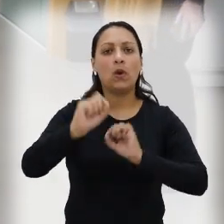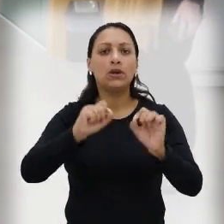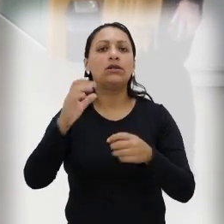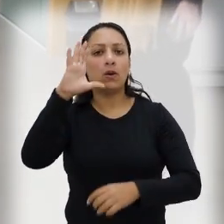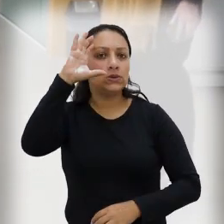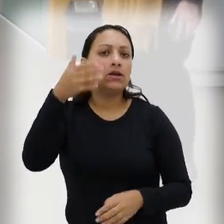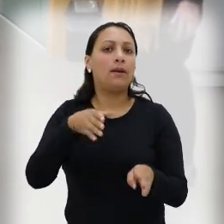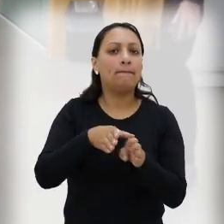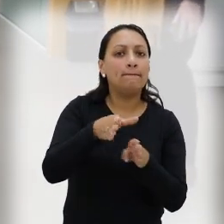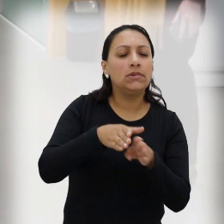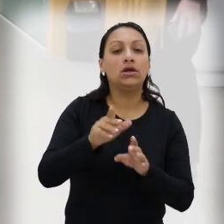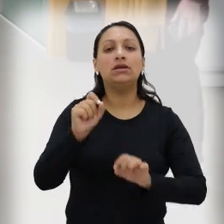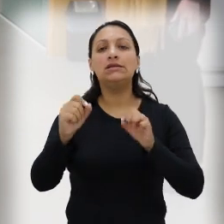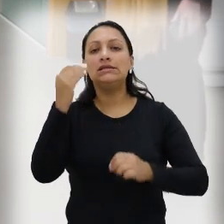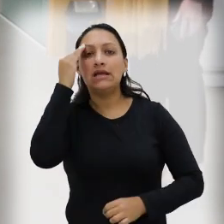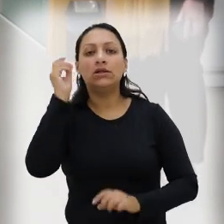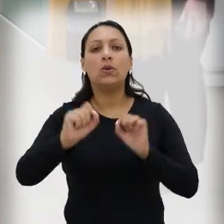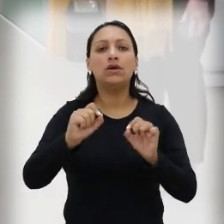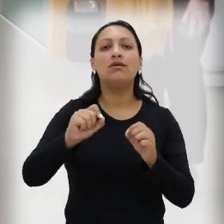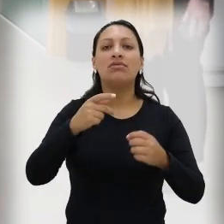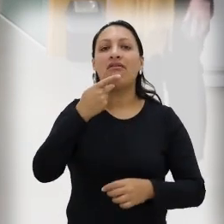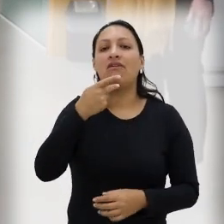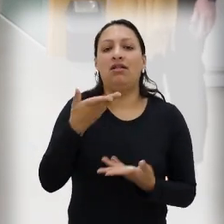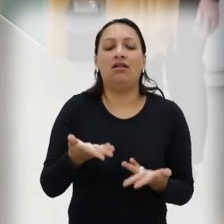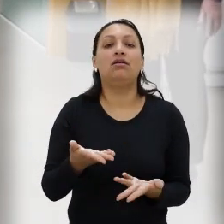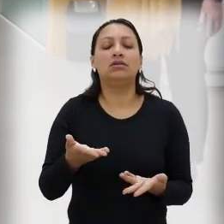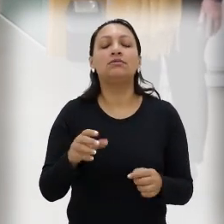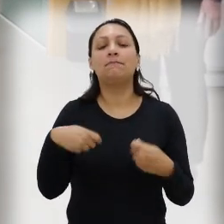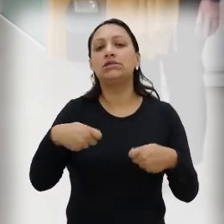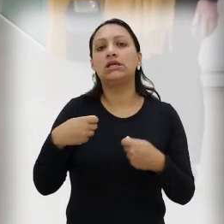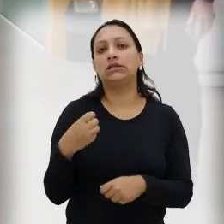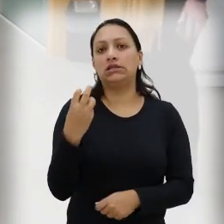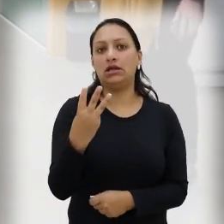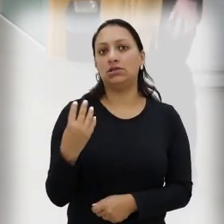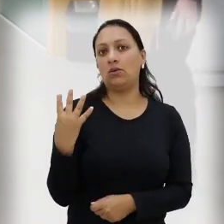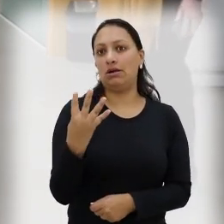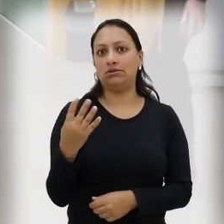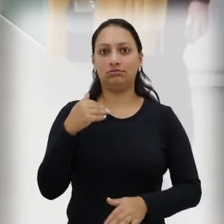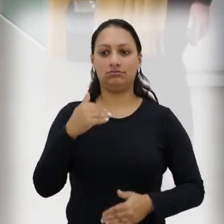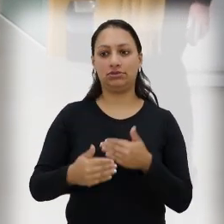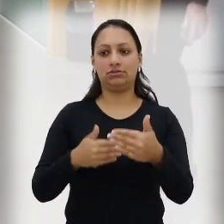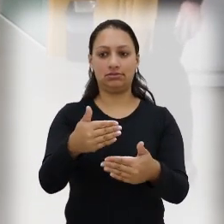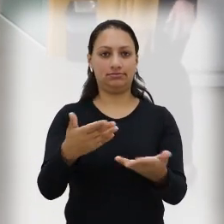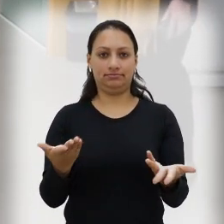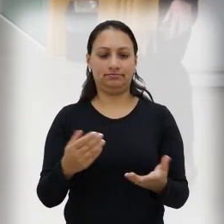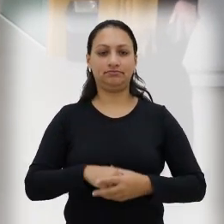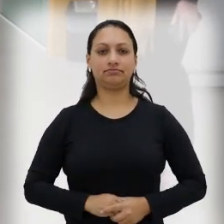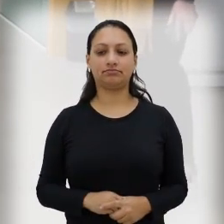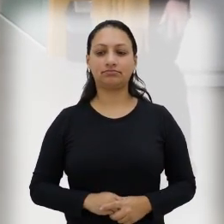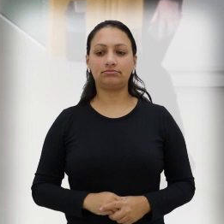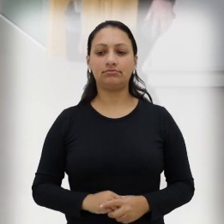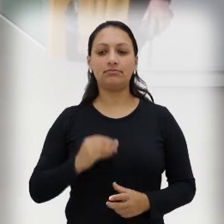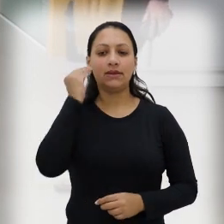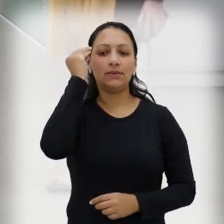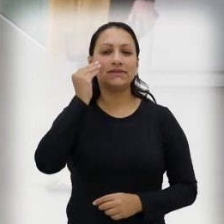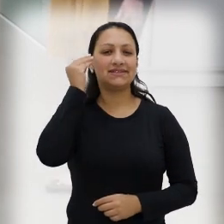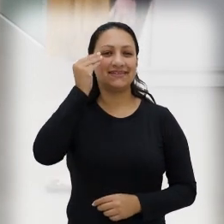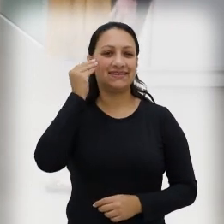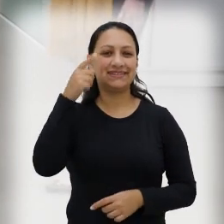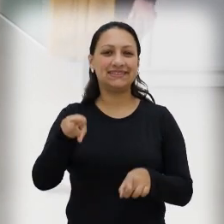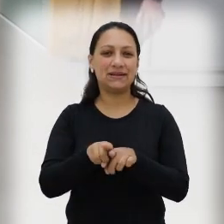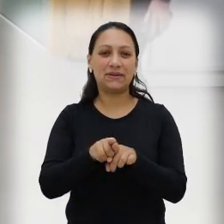está sendo dito. Joia. E não precisa estar 3, 4 no processo de mentoria. Não dá para mandar... Uma psicóloga Que seria bom discriminação. também. Não, tô